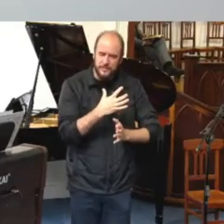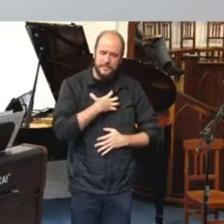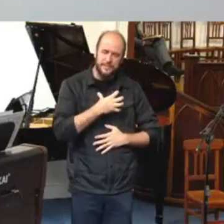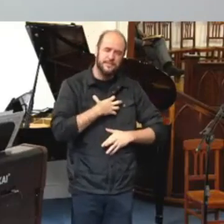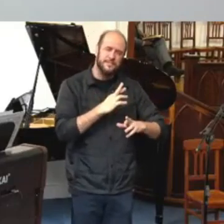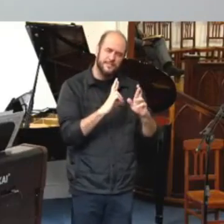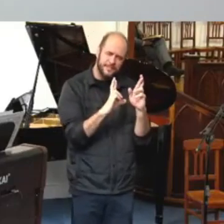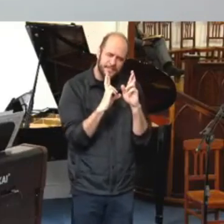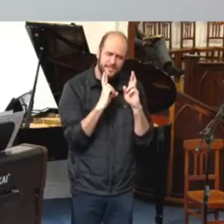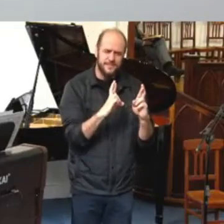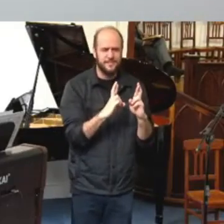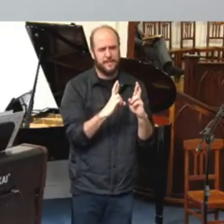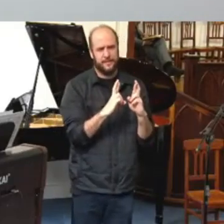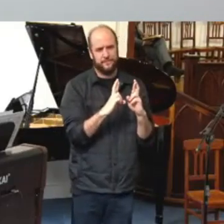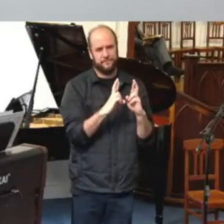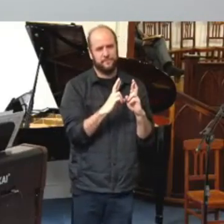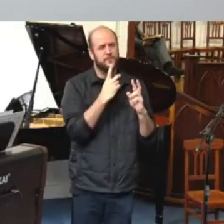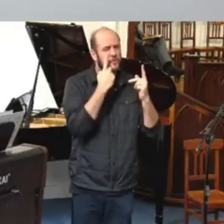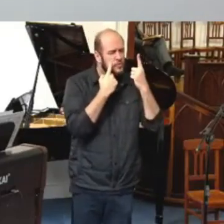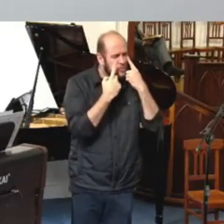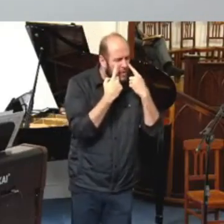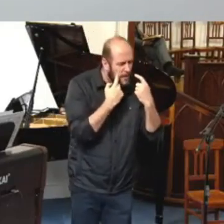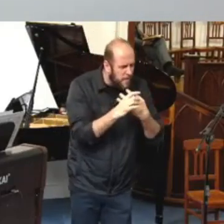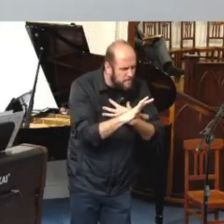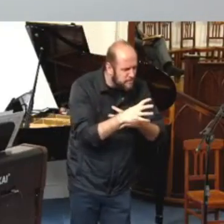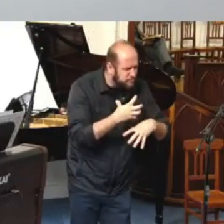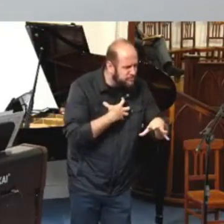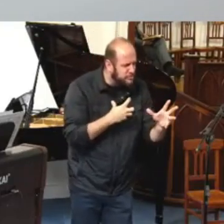esperança, enquanto você chora.